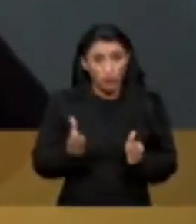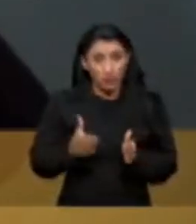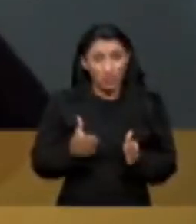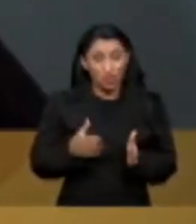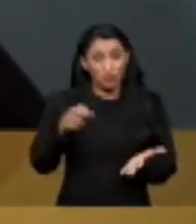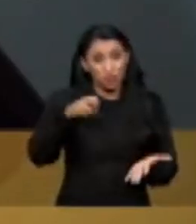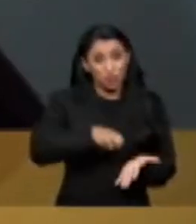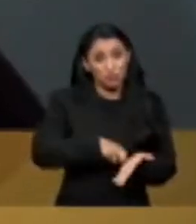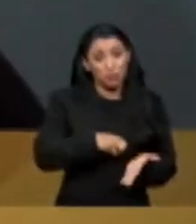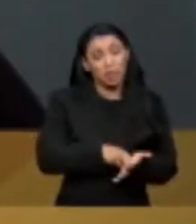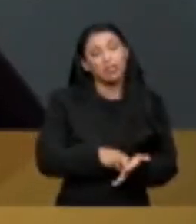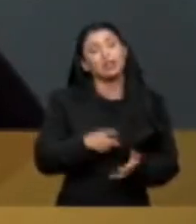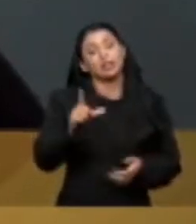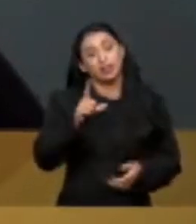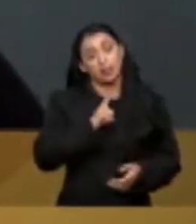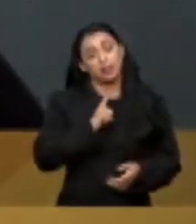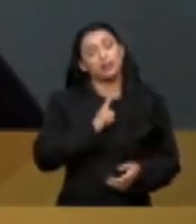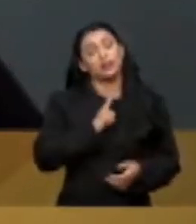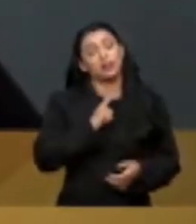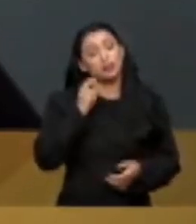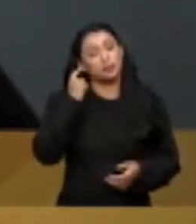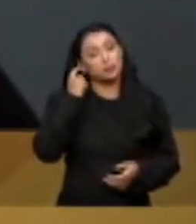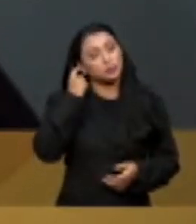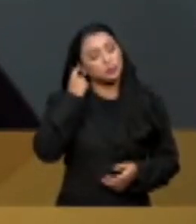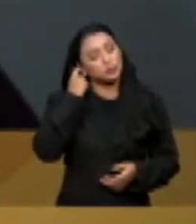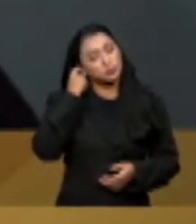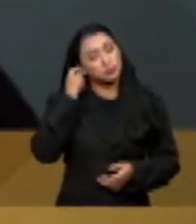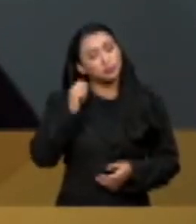se consumou na espécie, eis que já